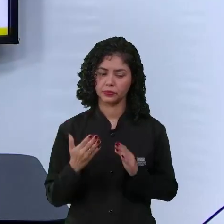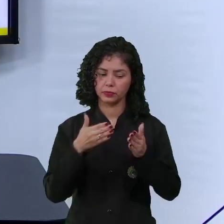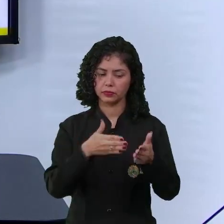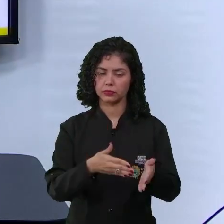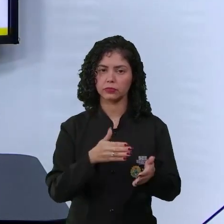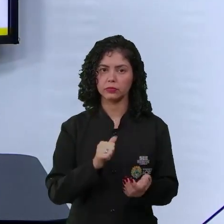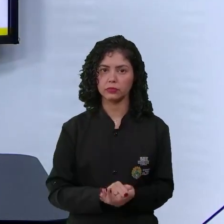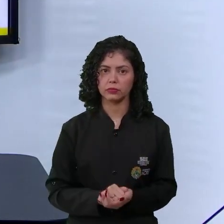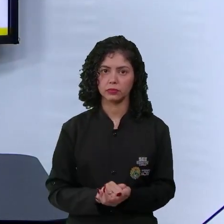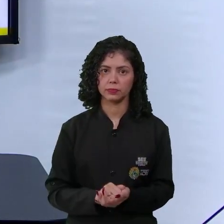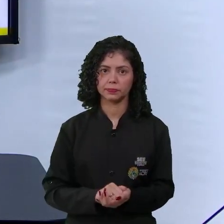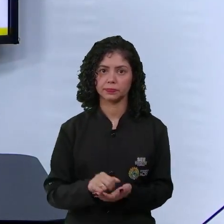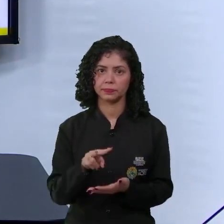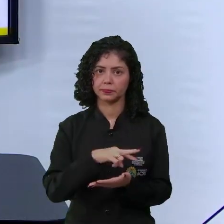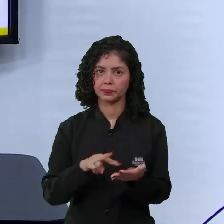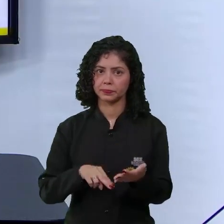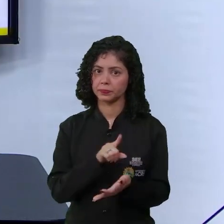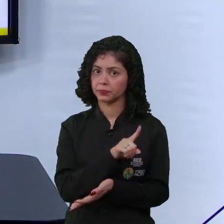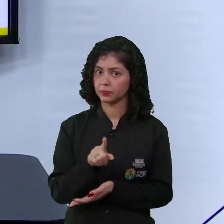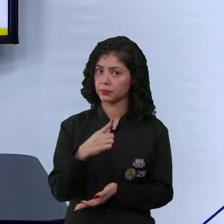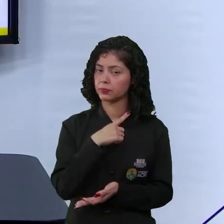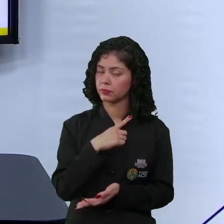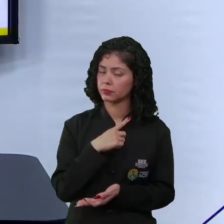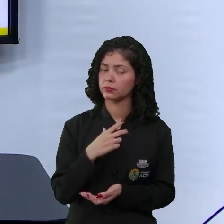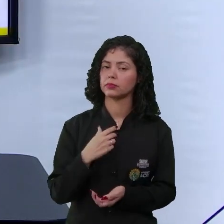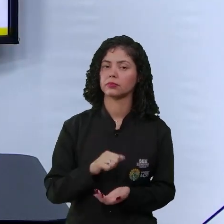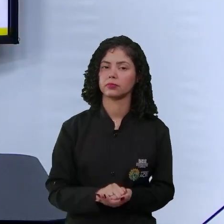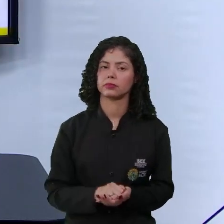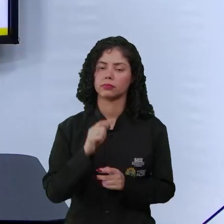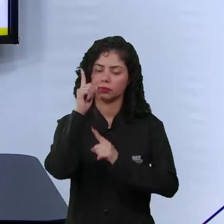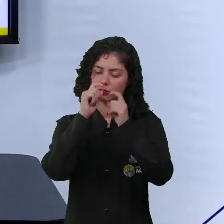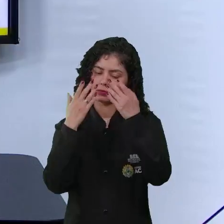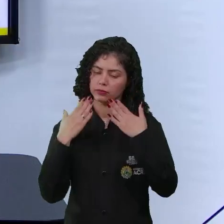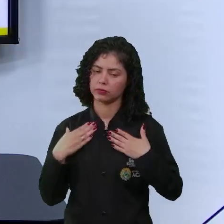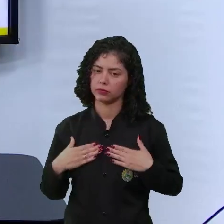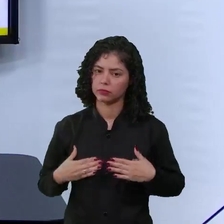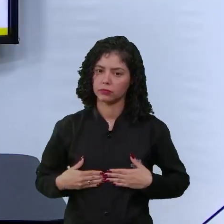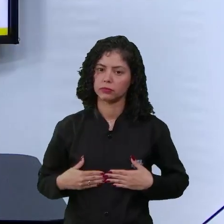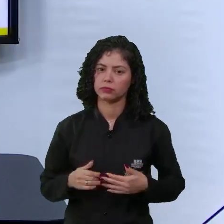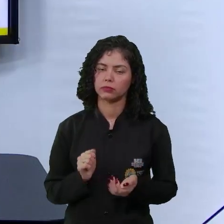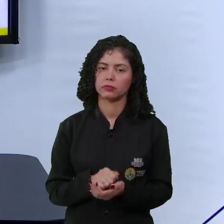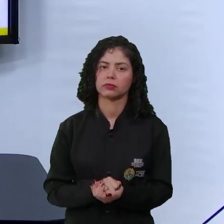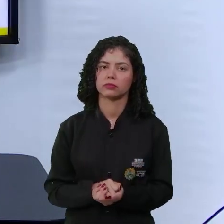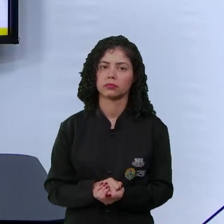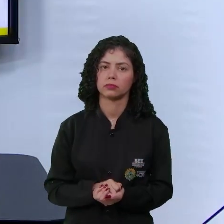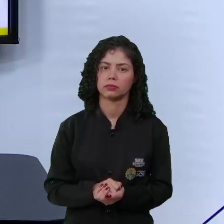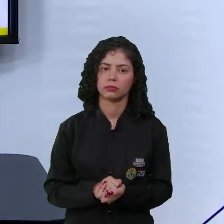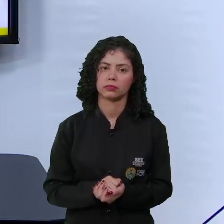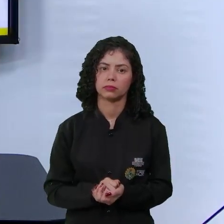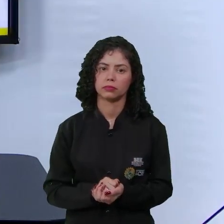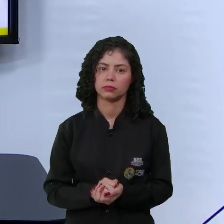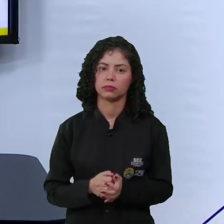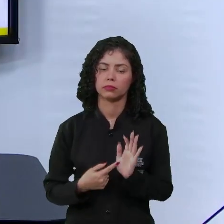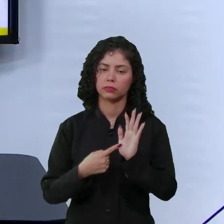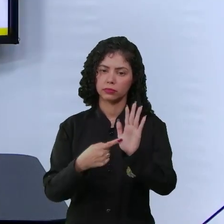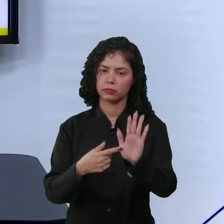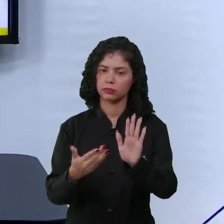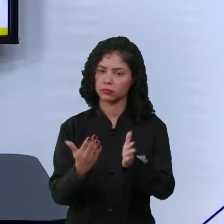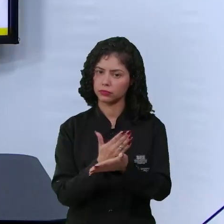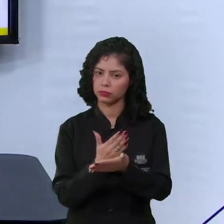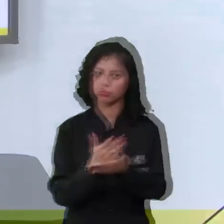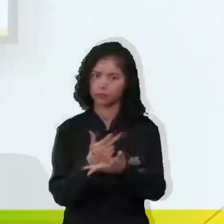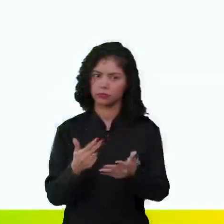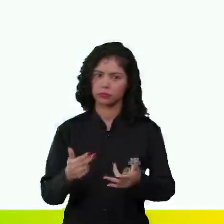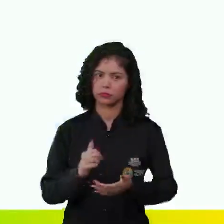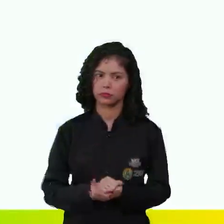direcionamento. Eu não danço porque eu tenho que dançar, eu danço para expressar. Então, a forma de eu dançar vai expressar algo também. Então,